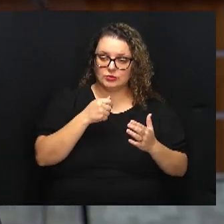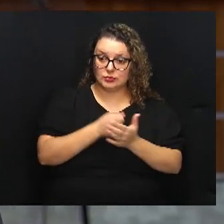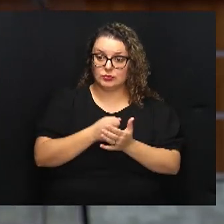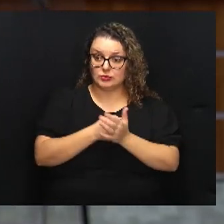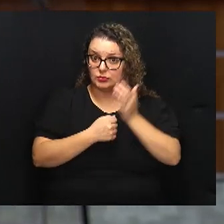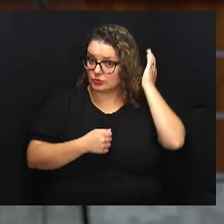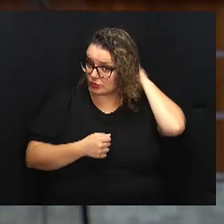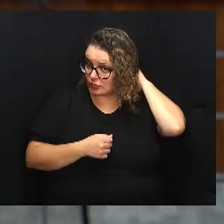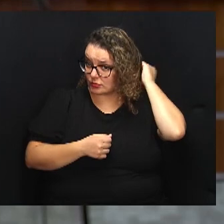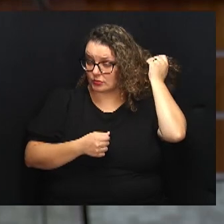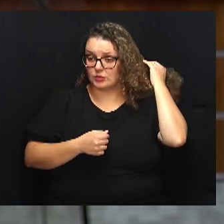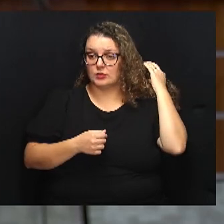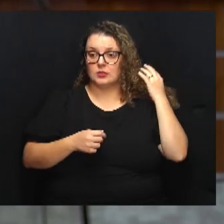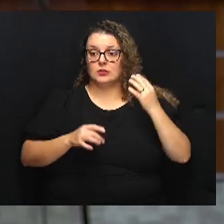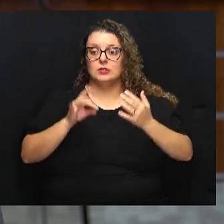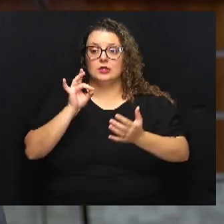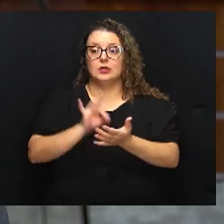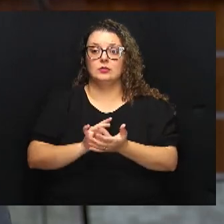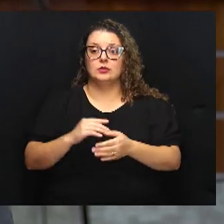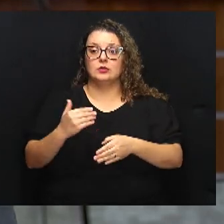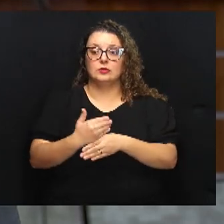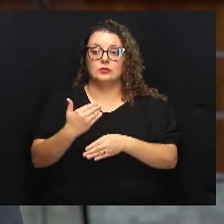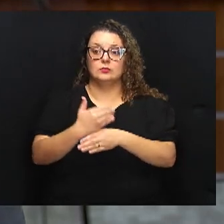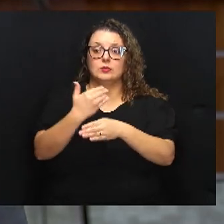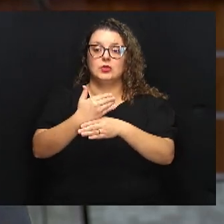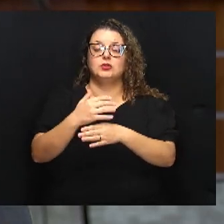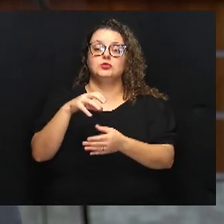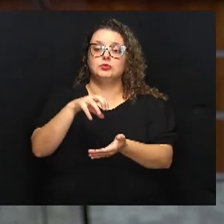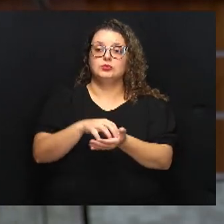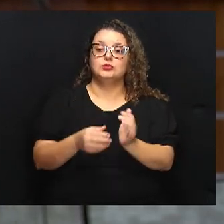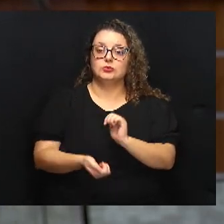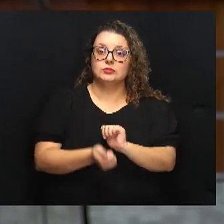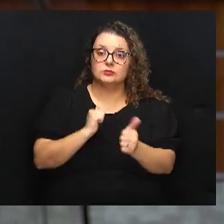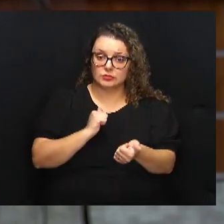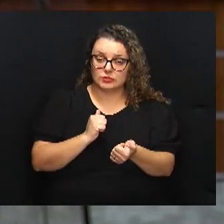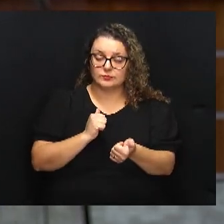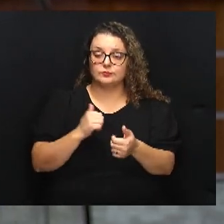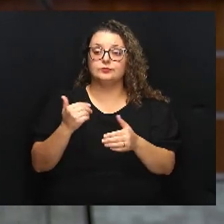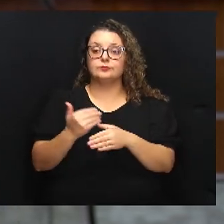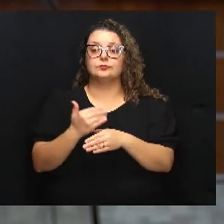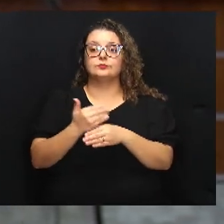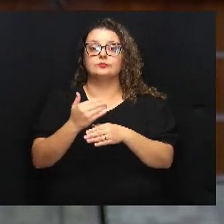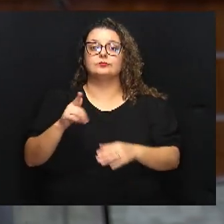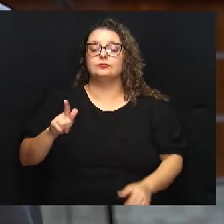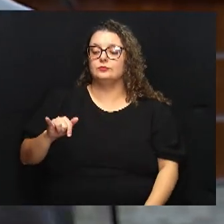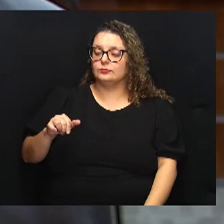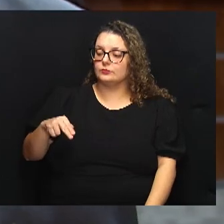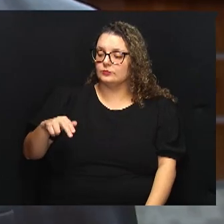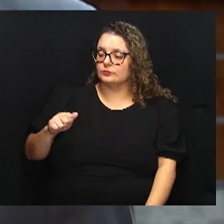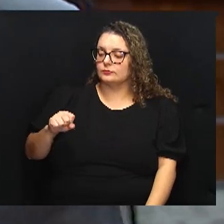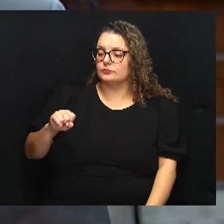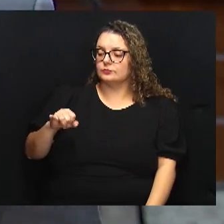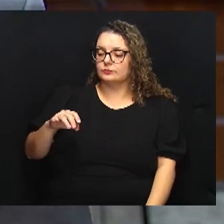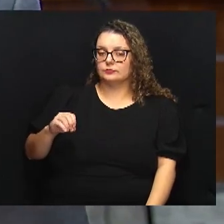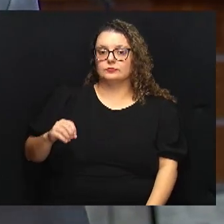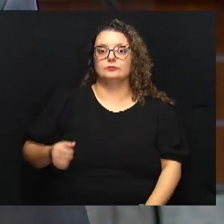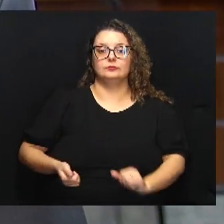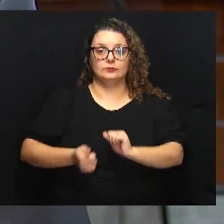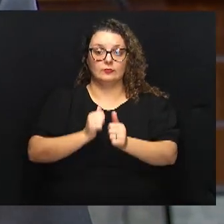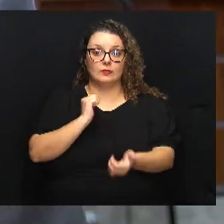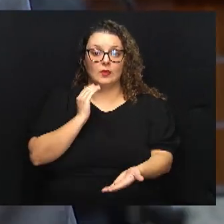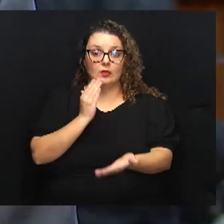que realmente seja construído lá um centro esportivo, seja construído um ginásio de esportes que parou as